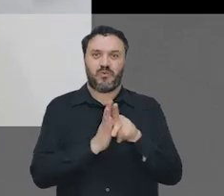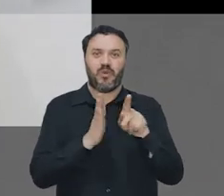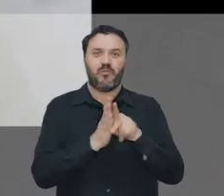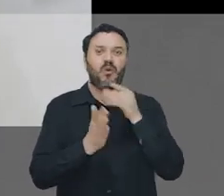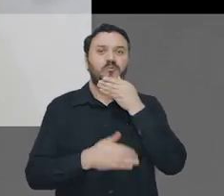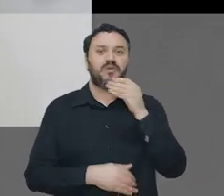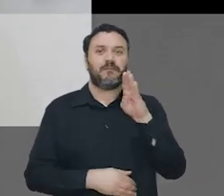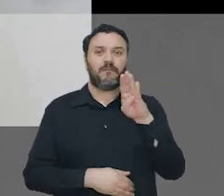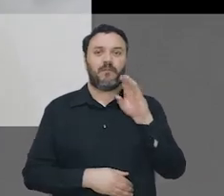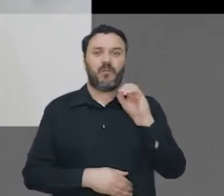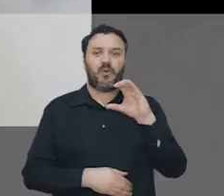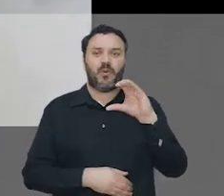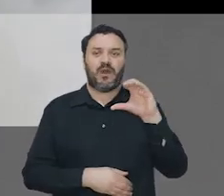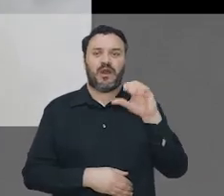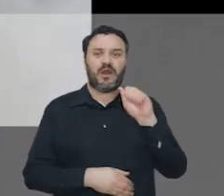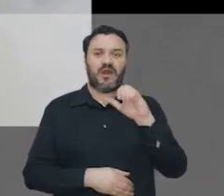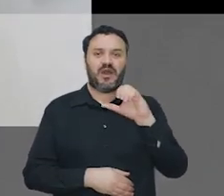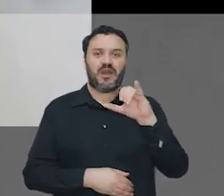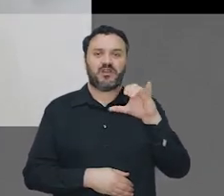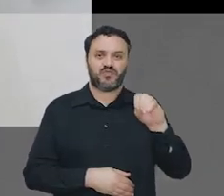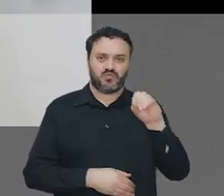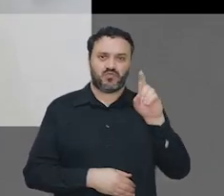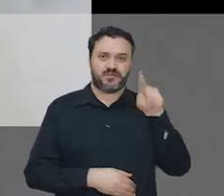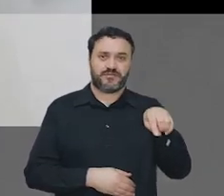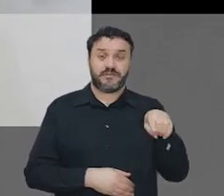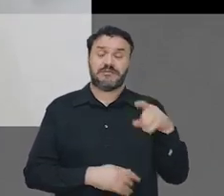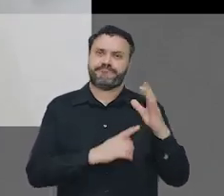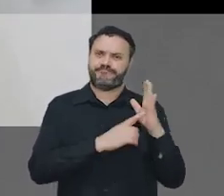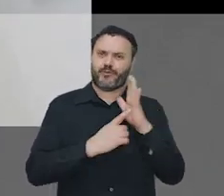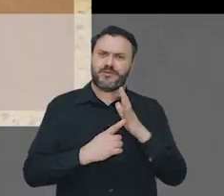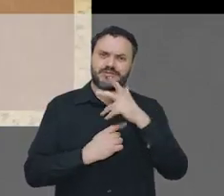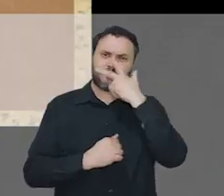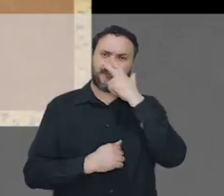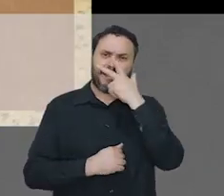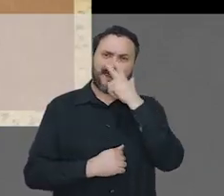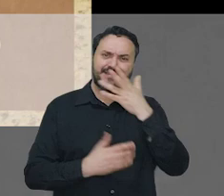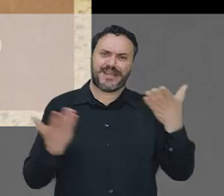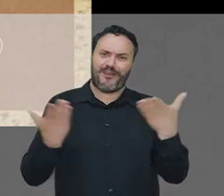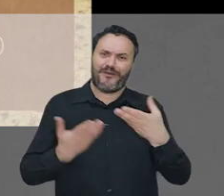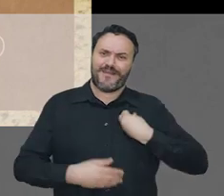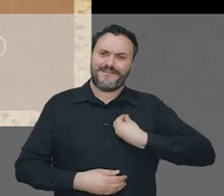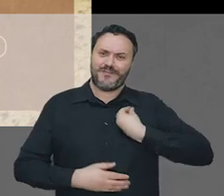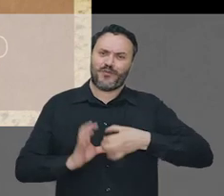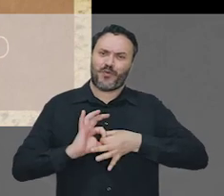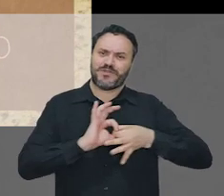ressoa um pouco o momento em que nós estamos vivendo.